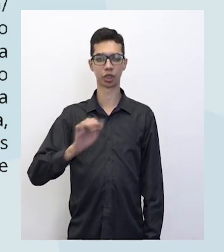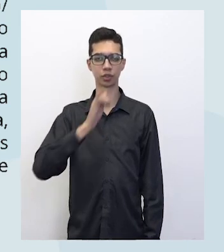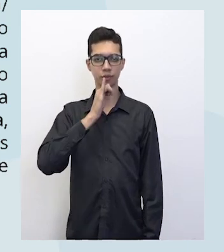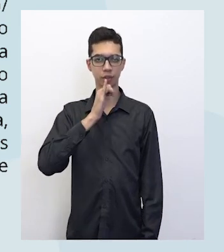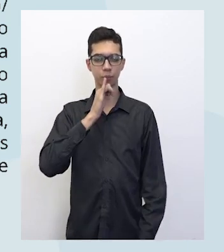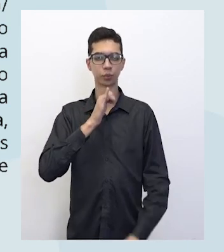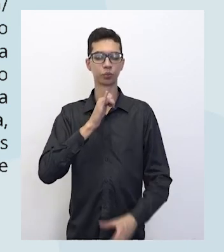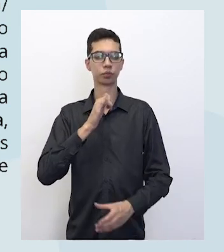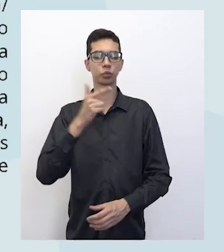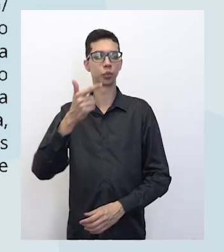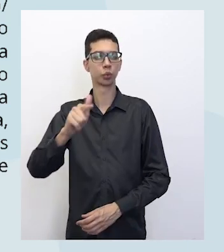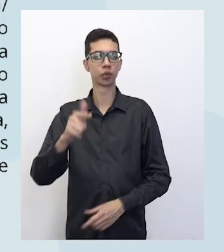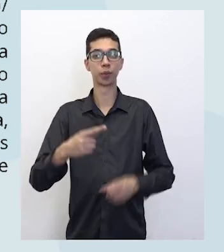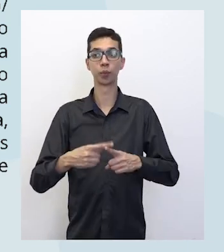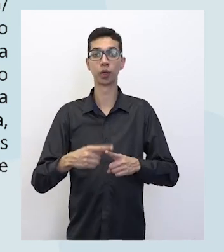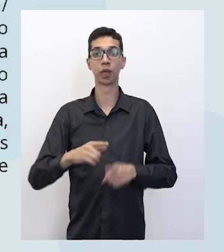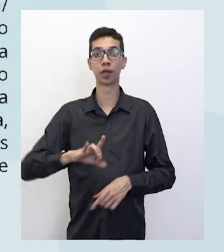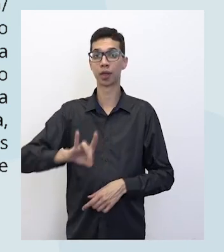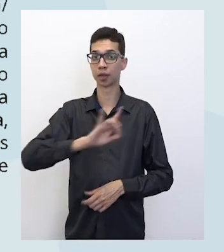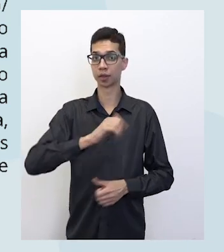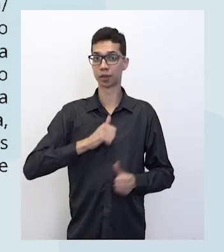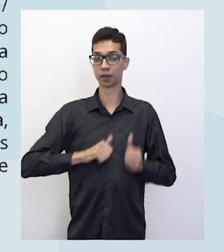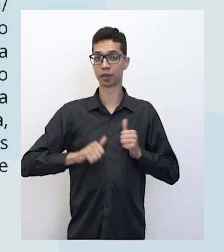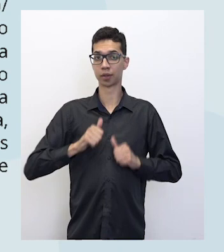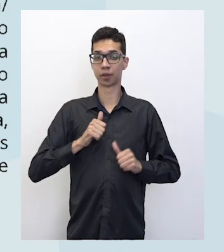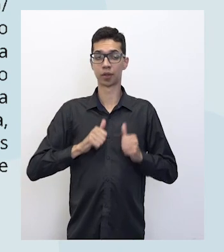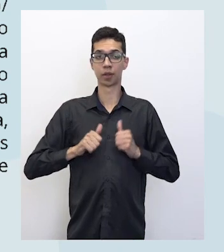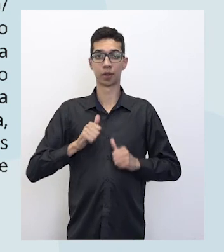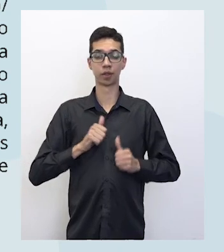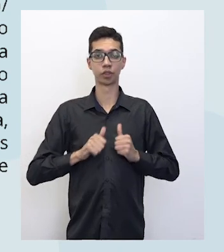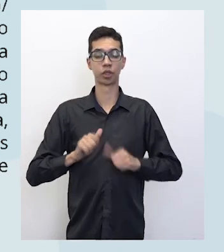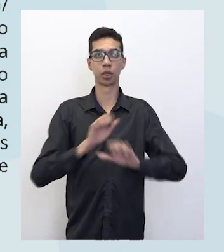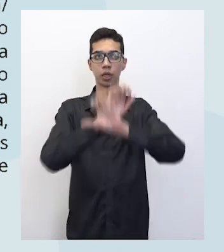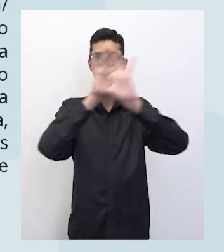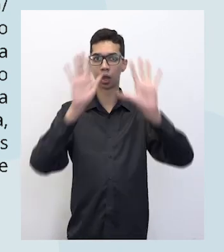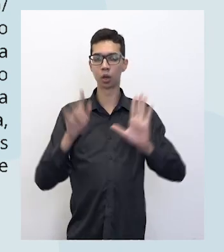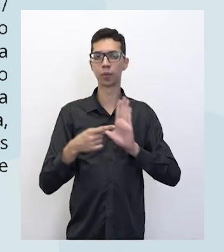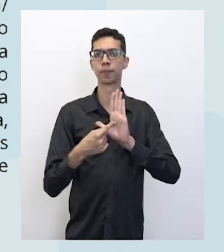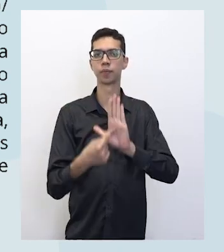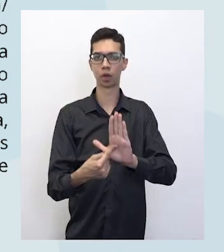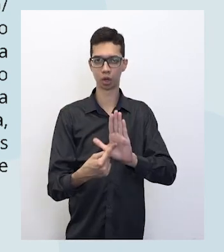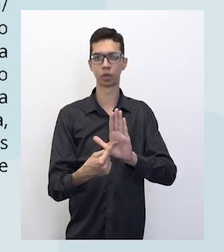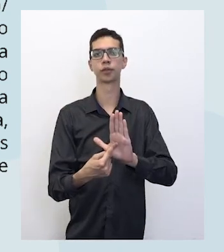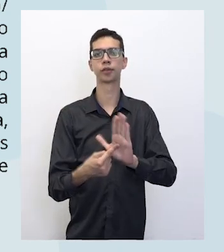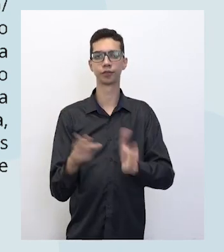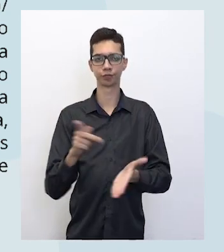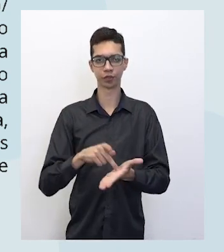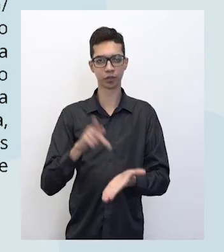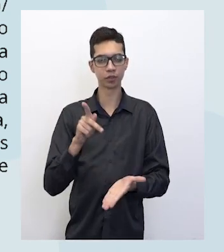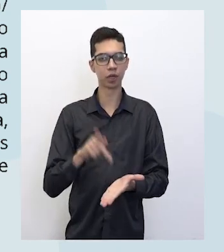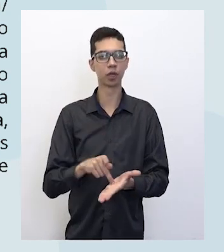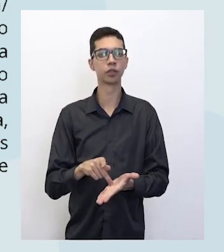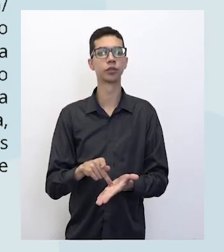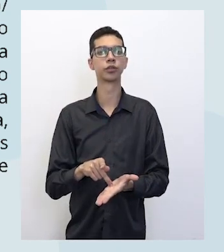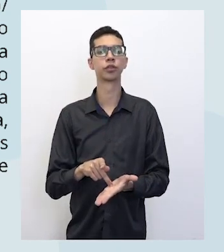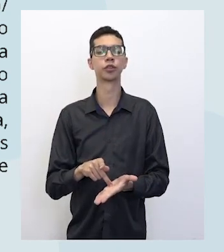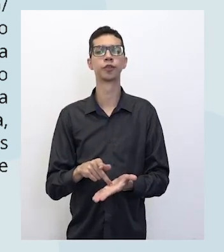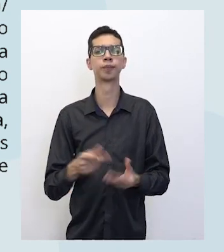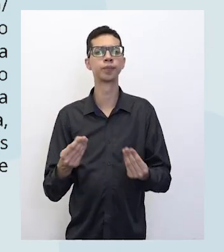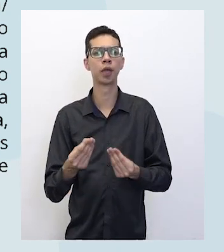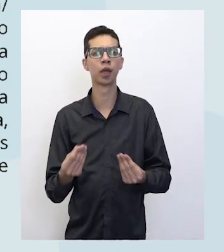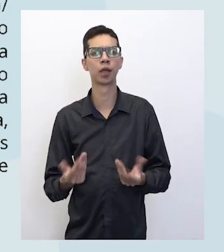né, simplesmente colocam as coisas de uma maneira muito clara para conduzir o espectador